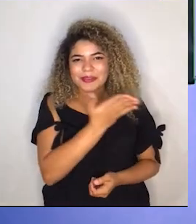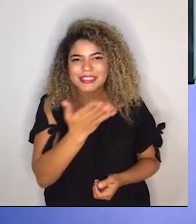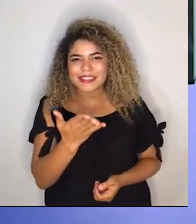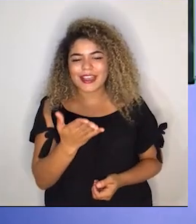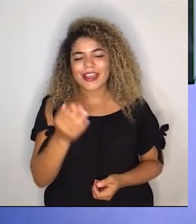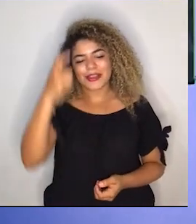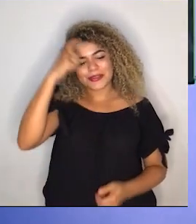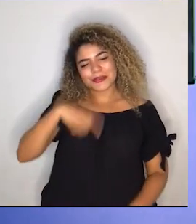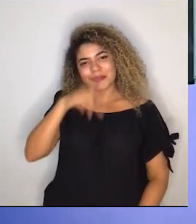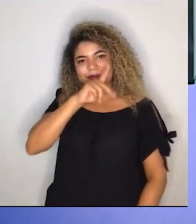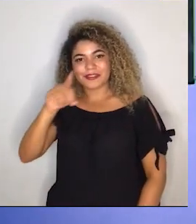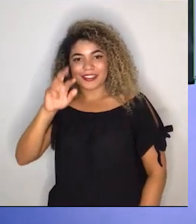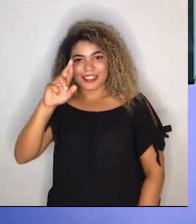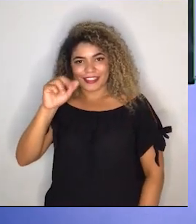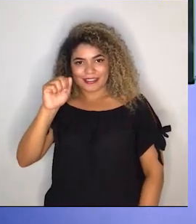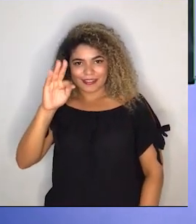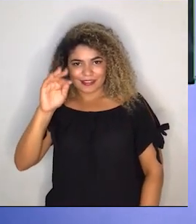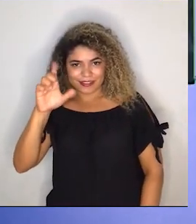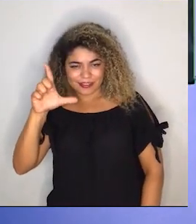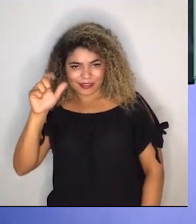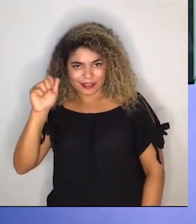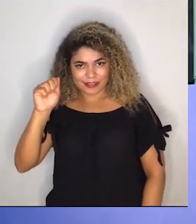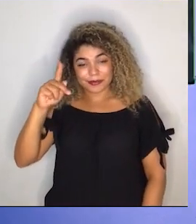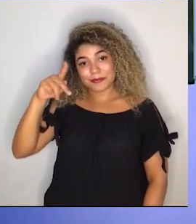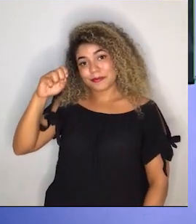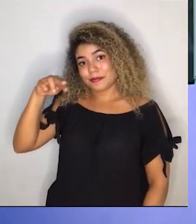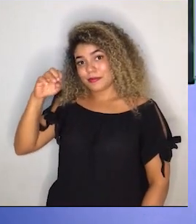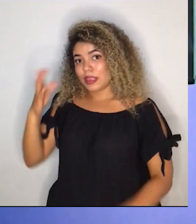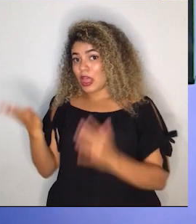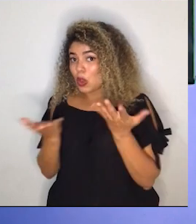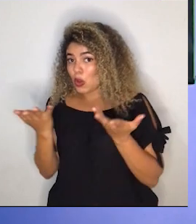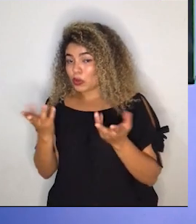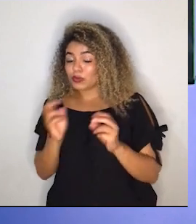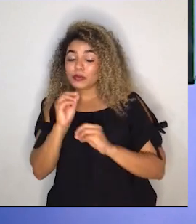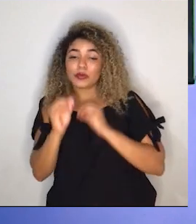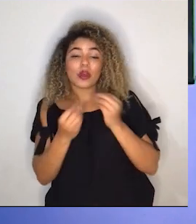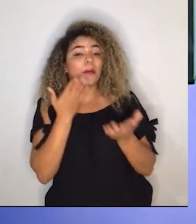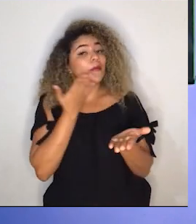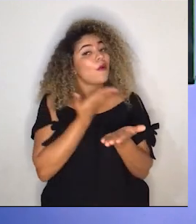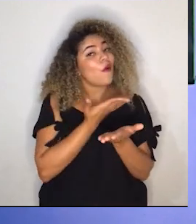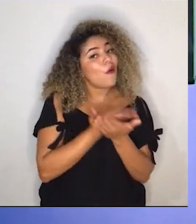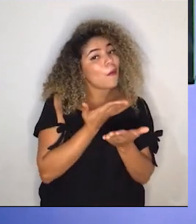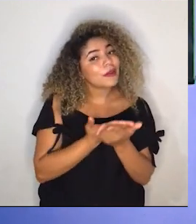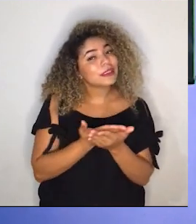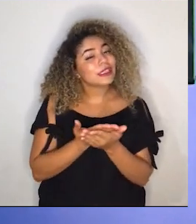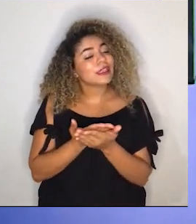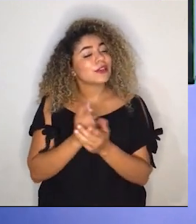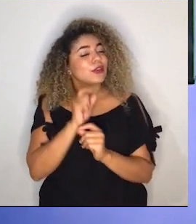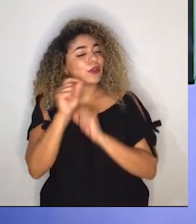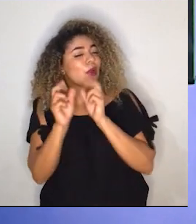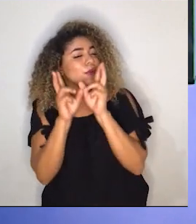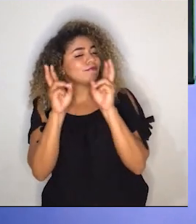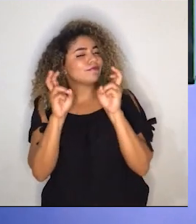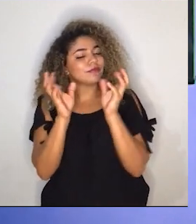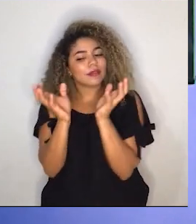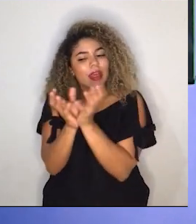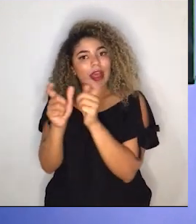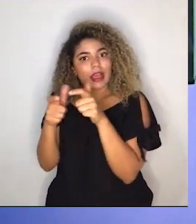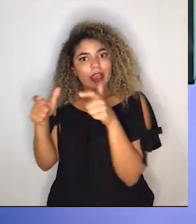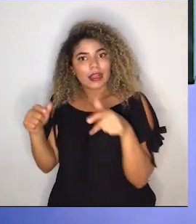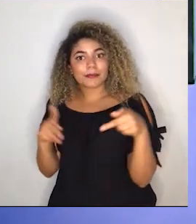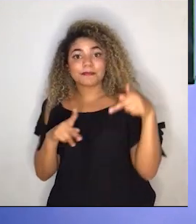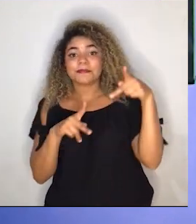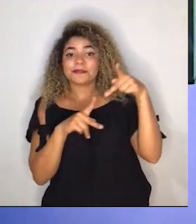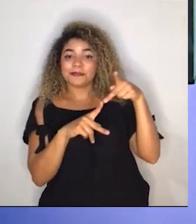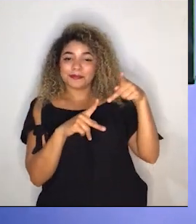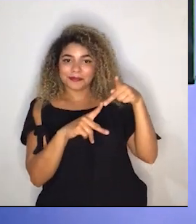Oi, pessoal! Eu sou a professora Rafaele Pimentel e na aula de hoje vamos conversar sobre uma classe gramatical